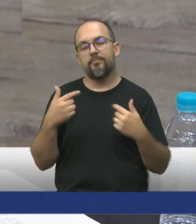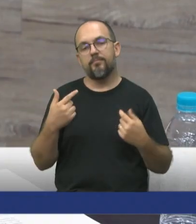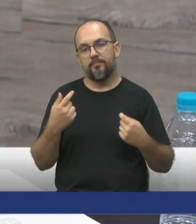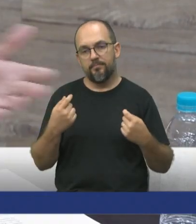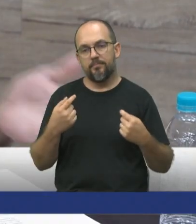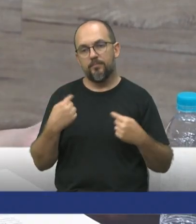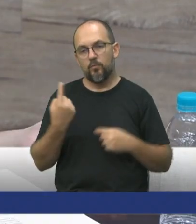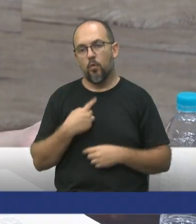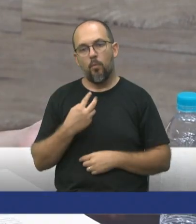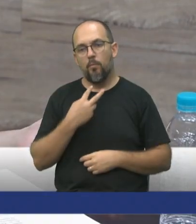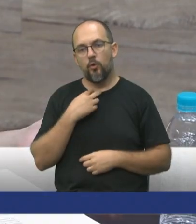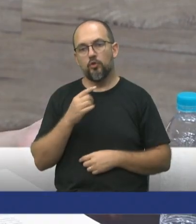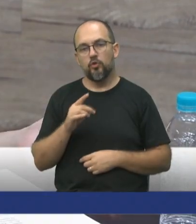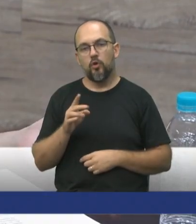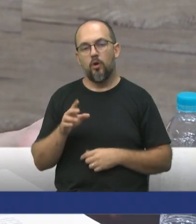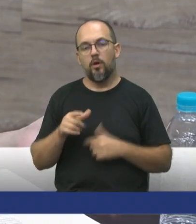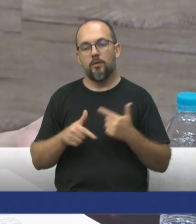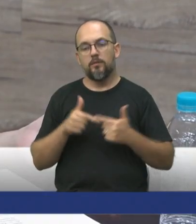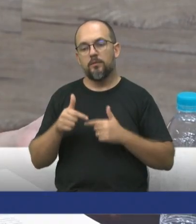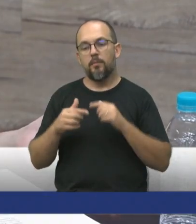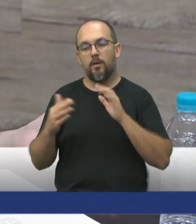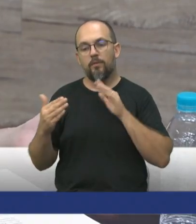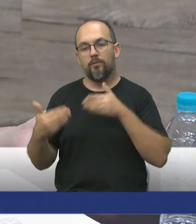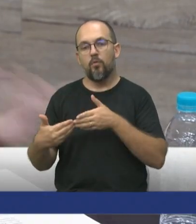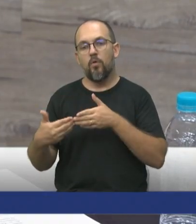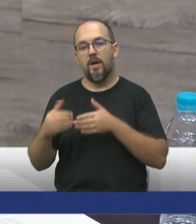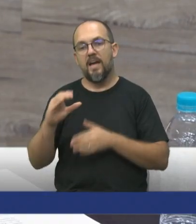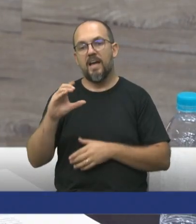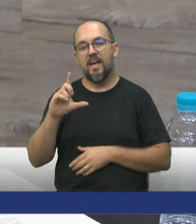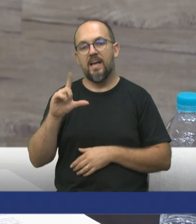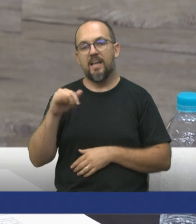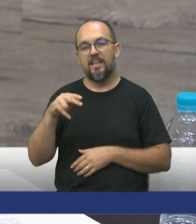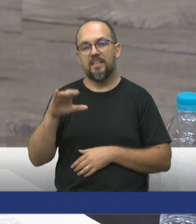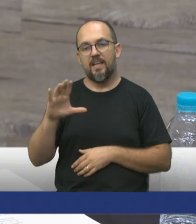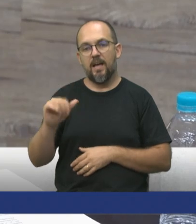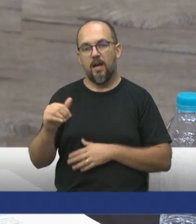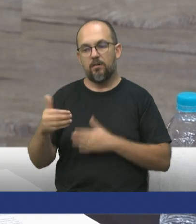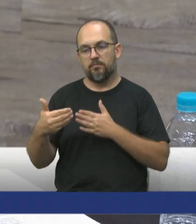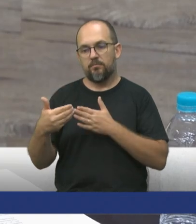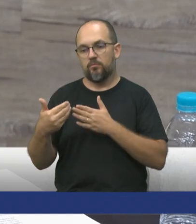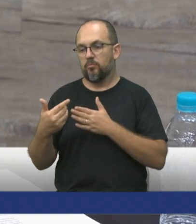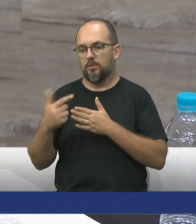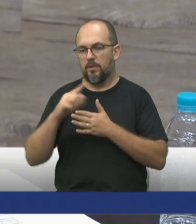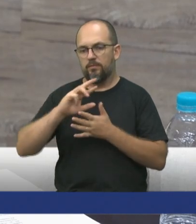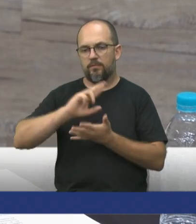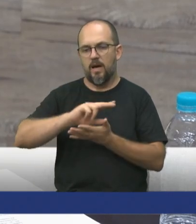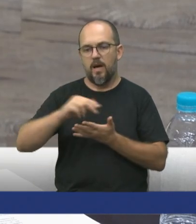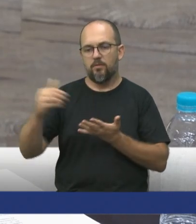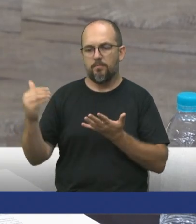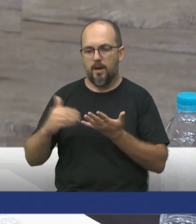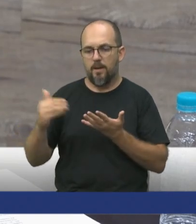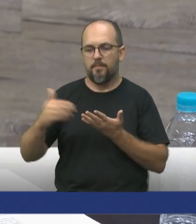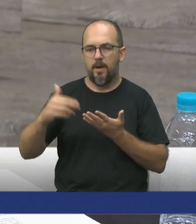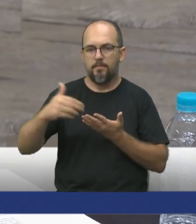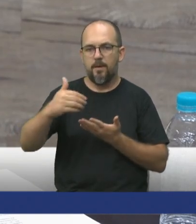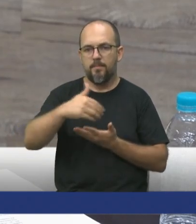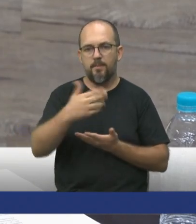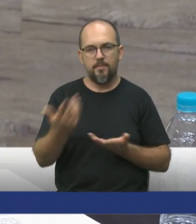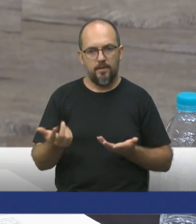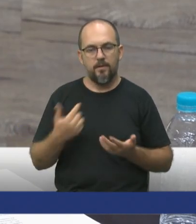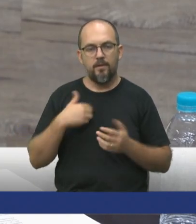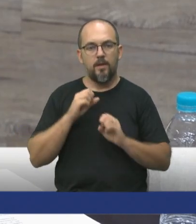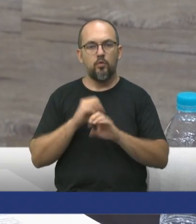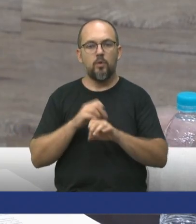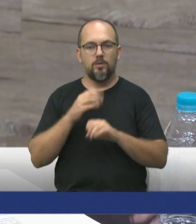tratar apenas na sua dimensão clínica. Aí fala que um defensor da educação, que sabe do potencial